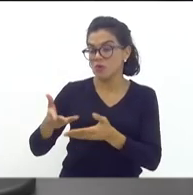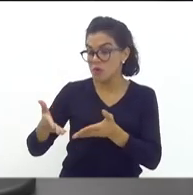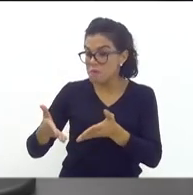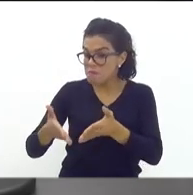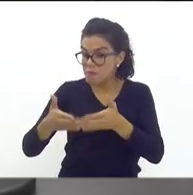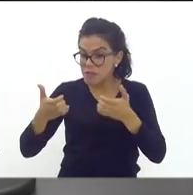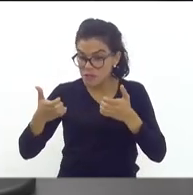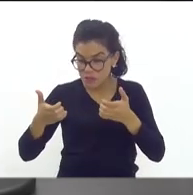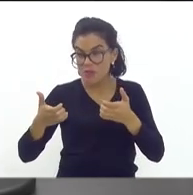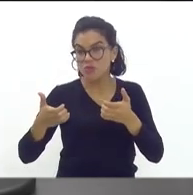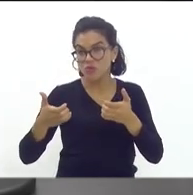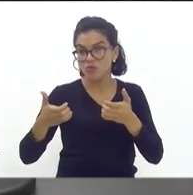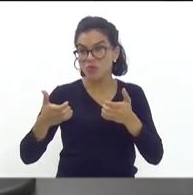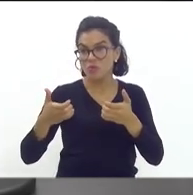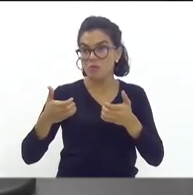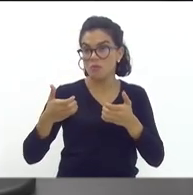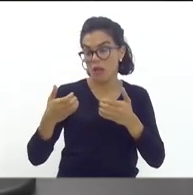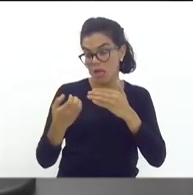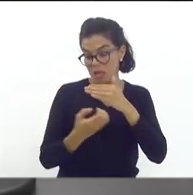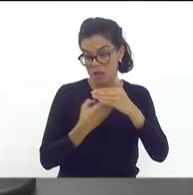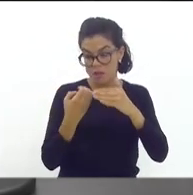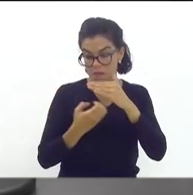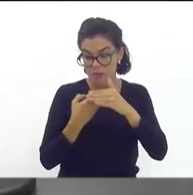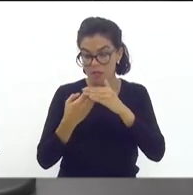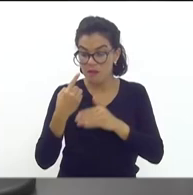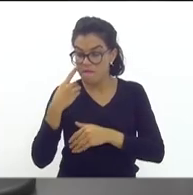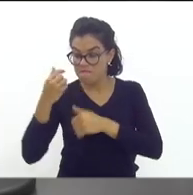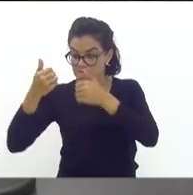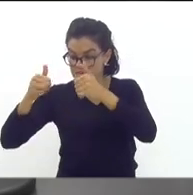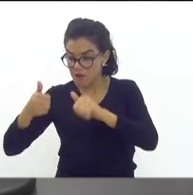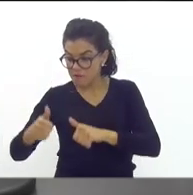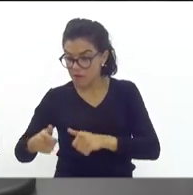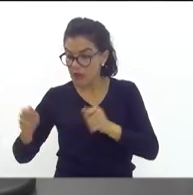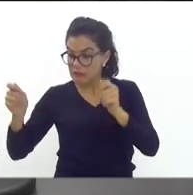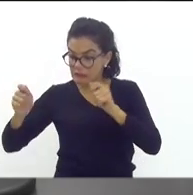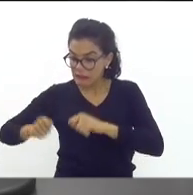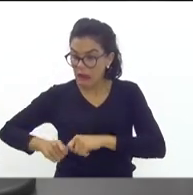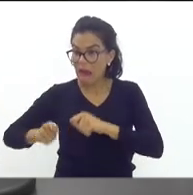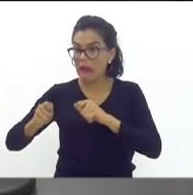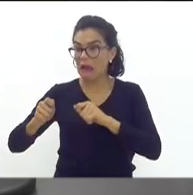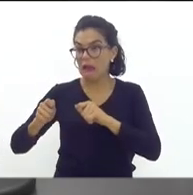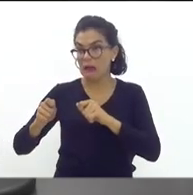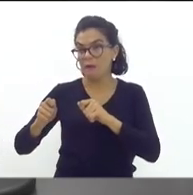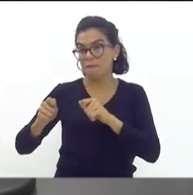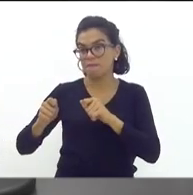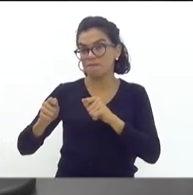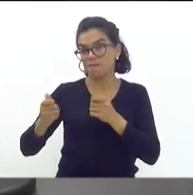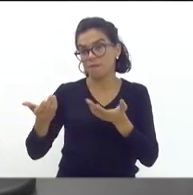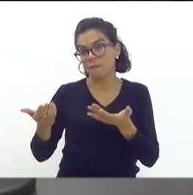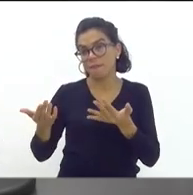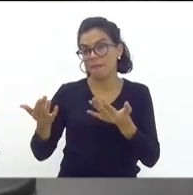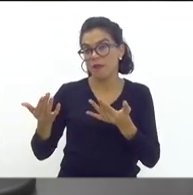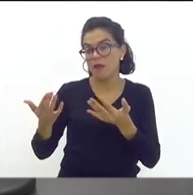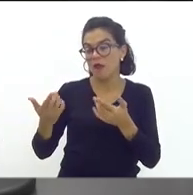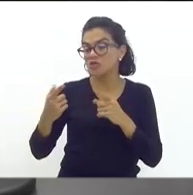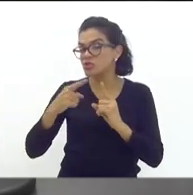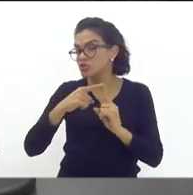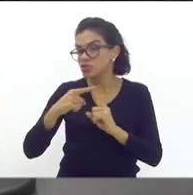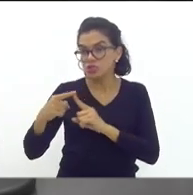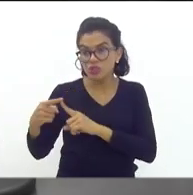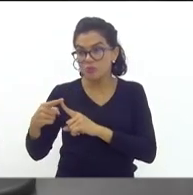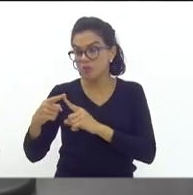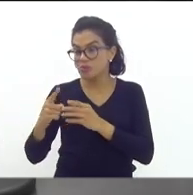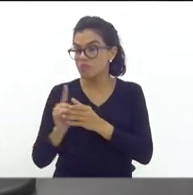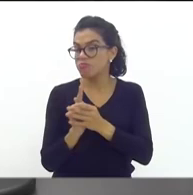um pedido para que a agência intervenha para verificar se tá vendo algum tipo de